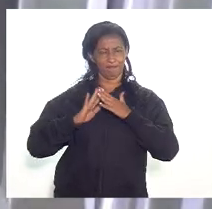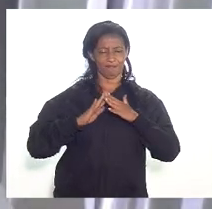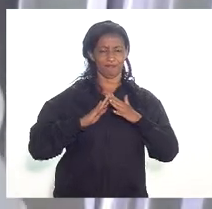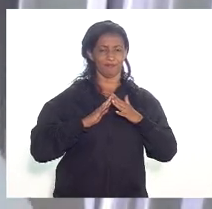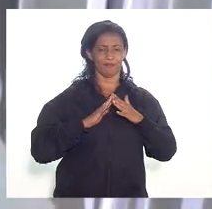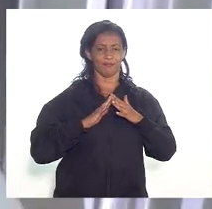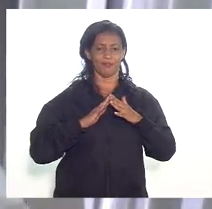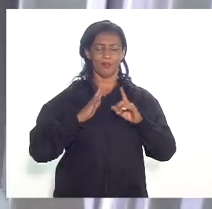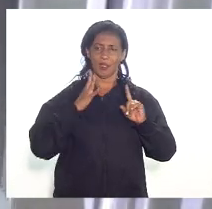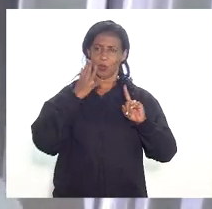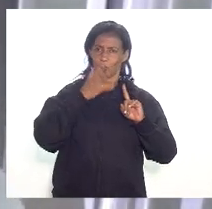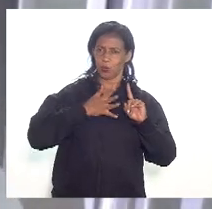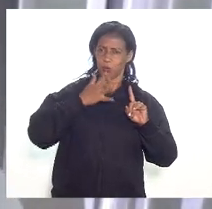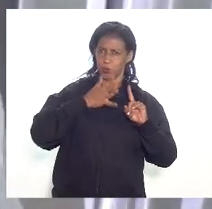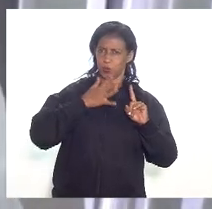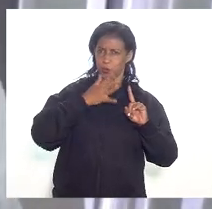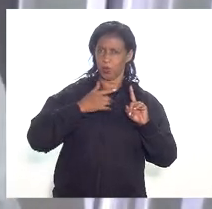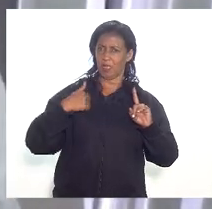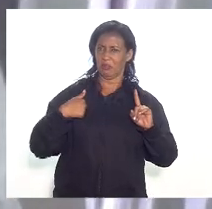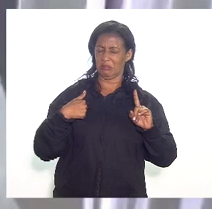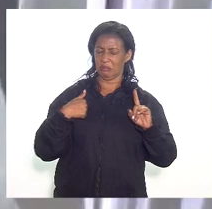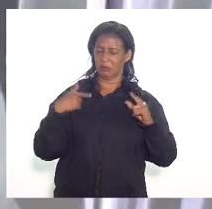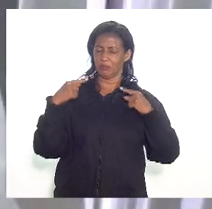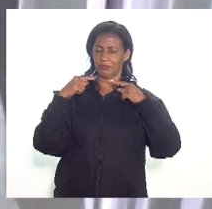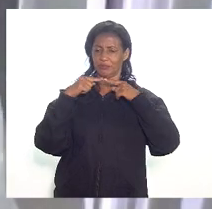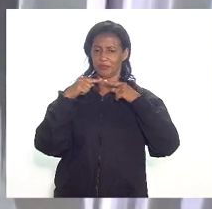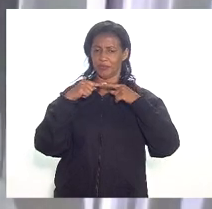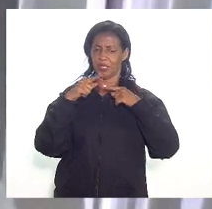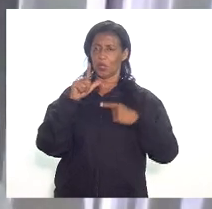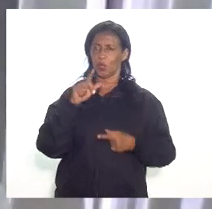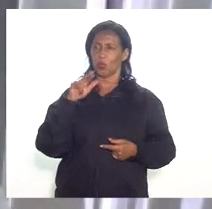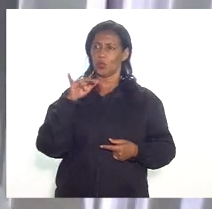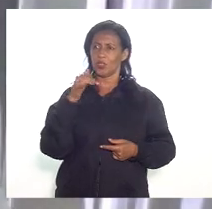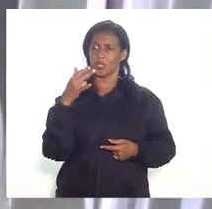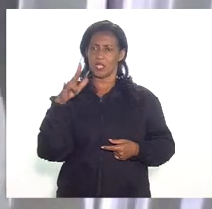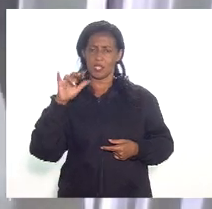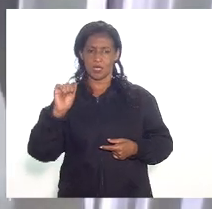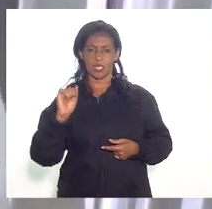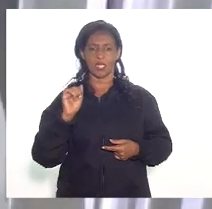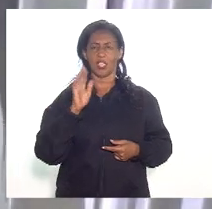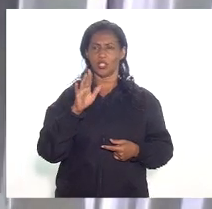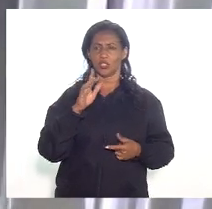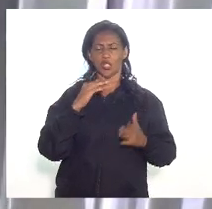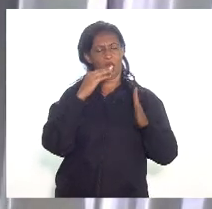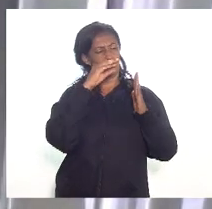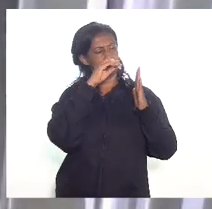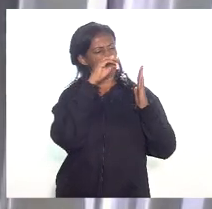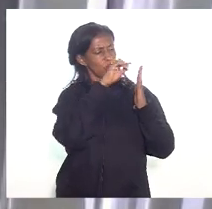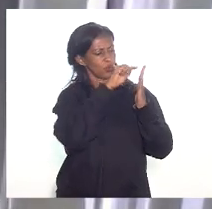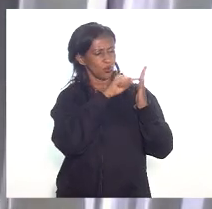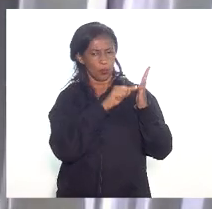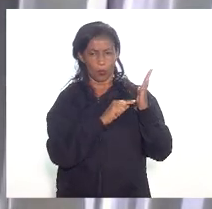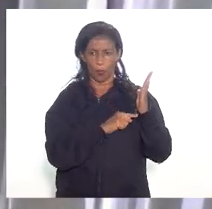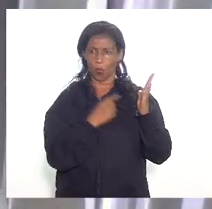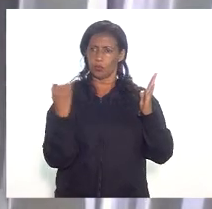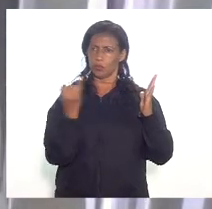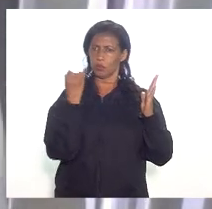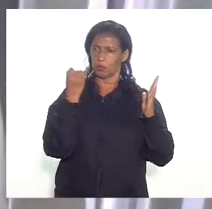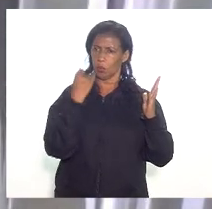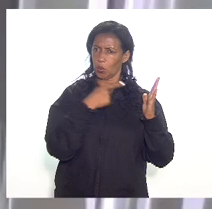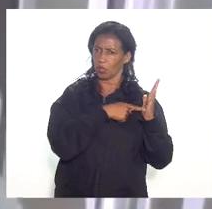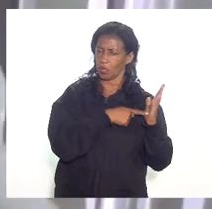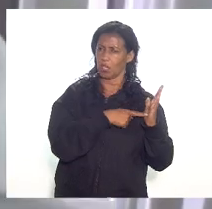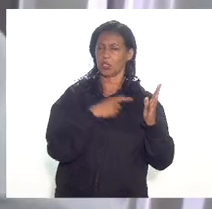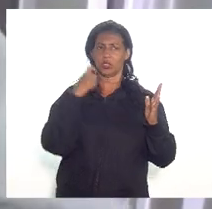eu exposo por assim dizer deputada lucinha mencionou aspectos que me interessam nesse debate deputado flávio serapine mencionou